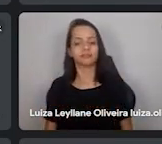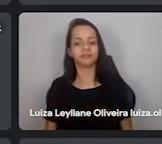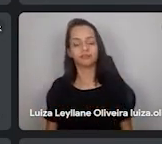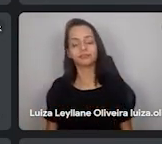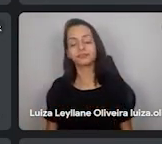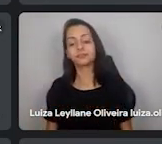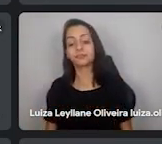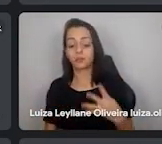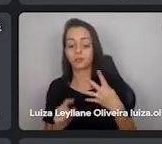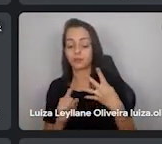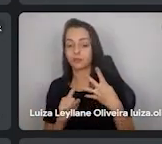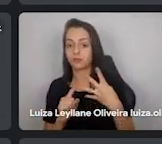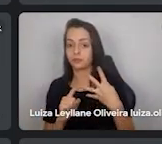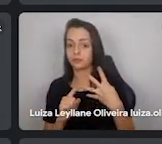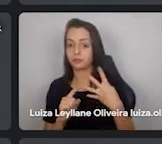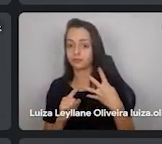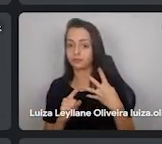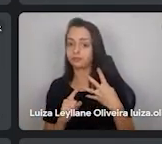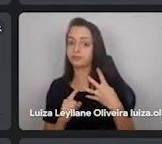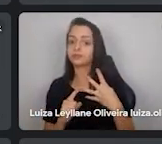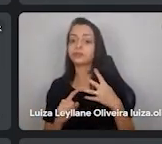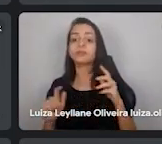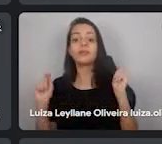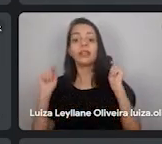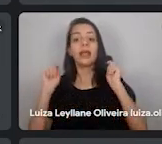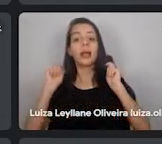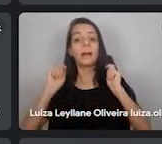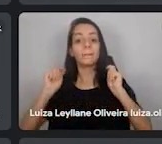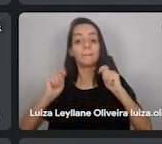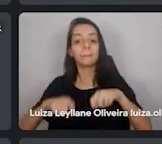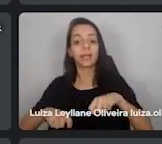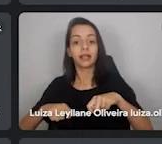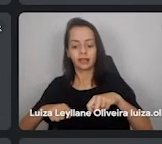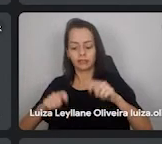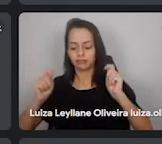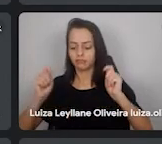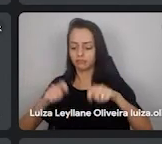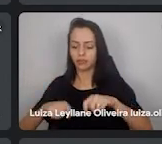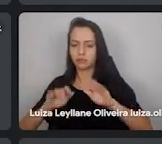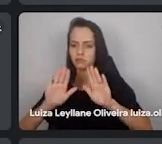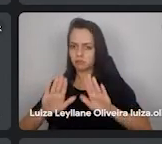Capacitado. Pessoal, vocês estão fazendo um curso.